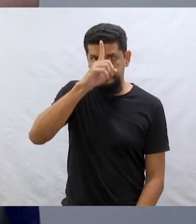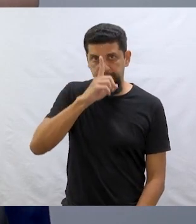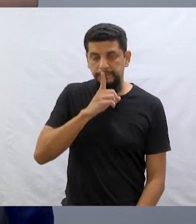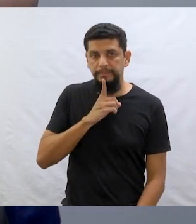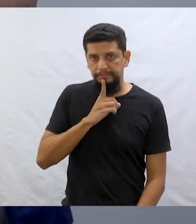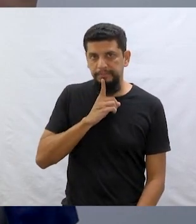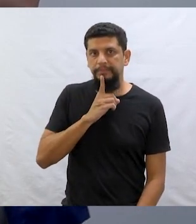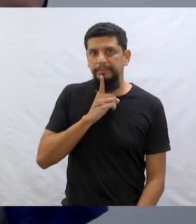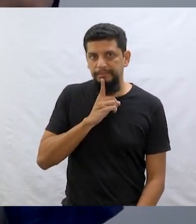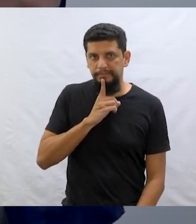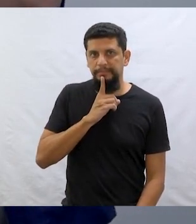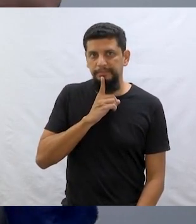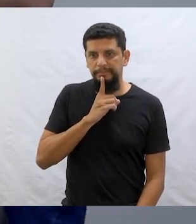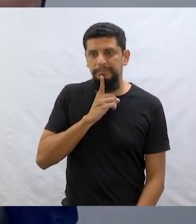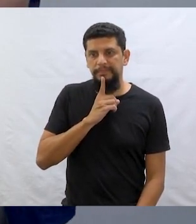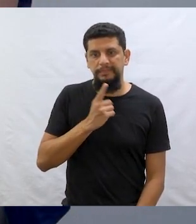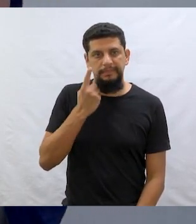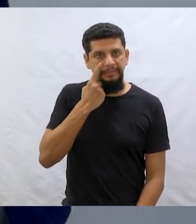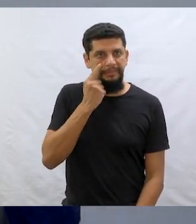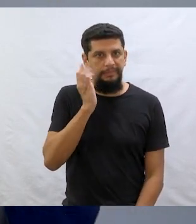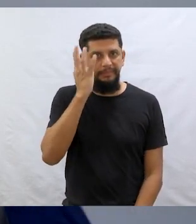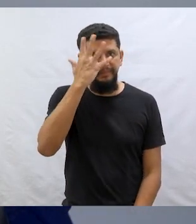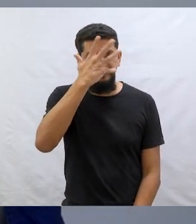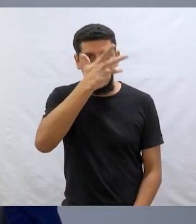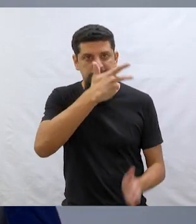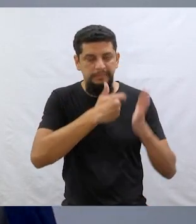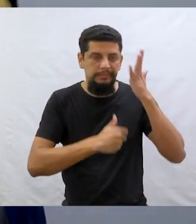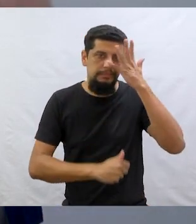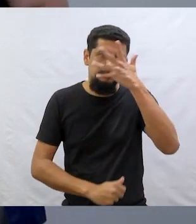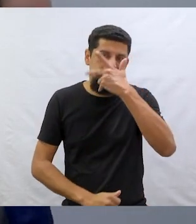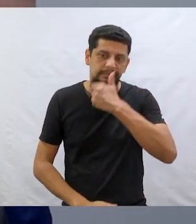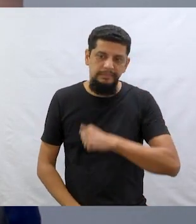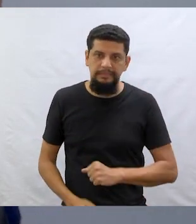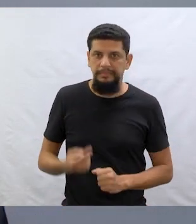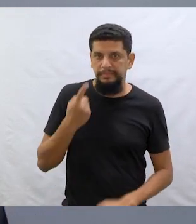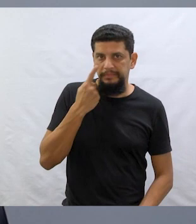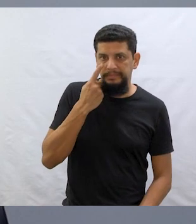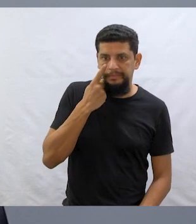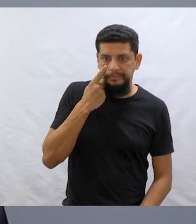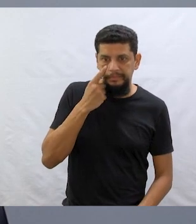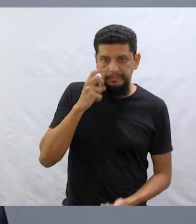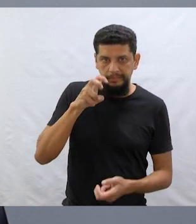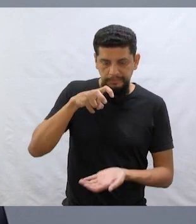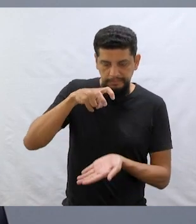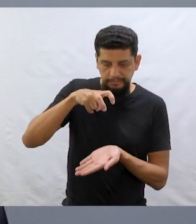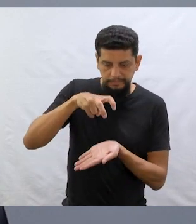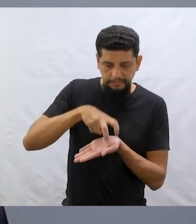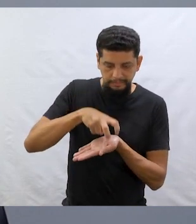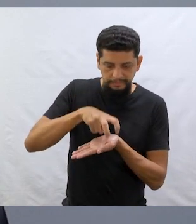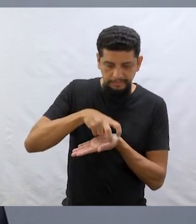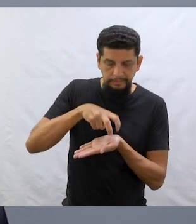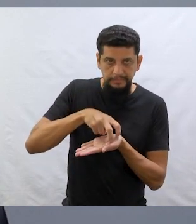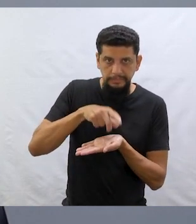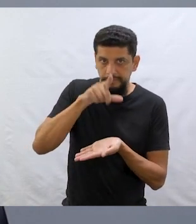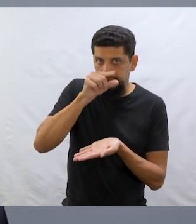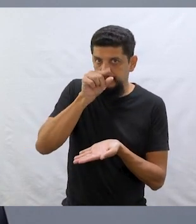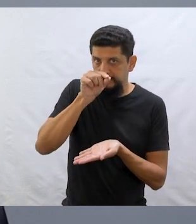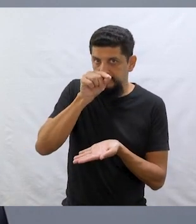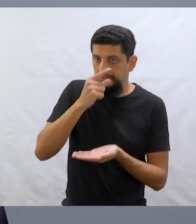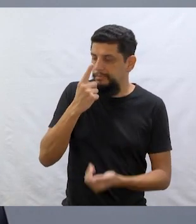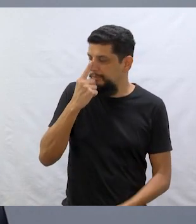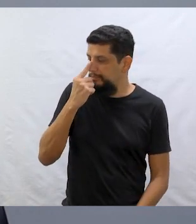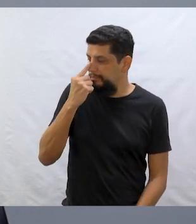amarelinho. Amarelinho, olha que bonitinho. Viu só o pezinho dele, o